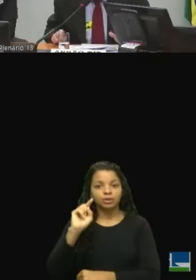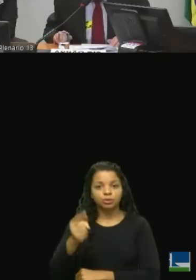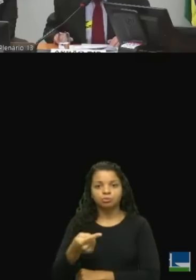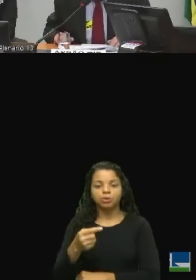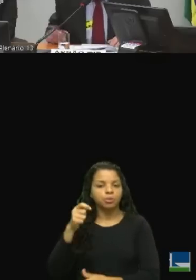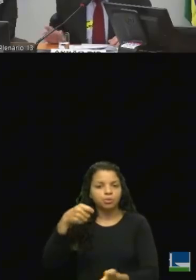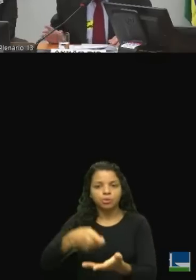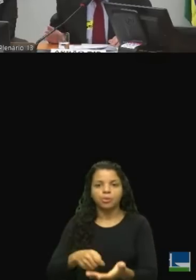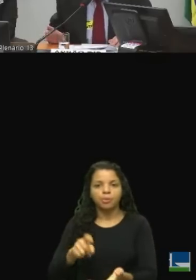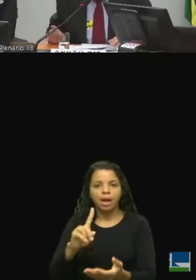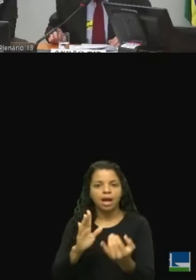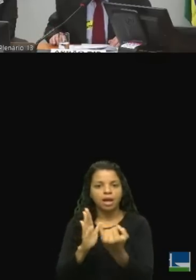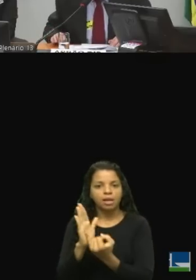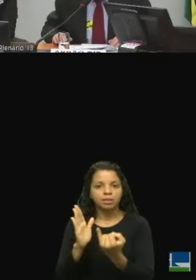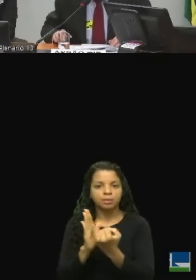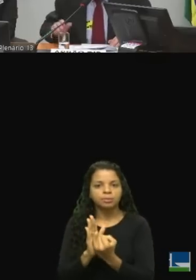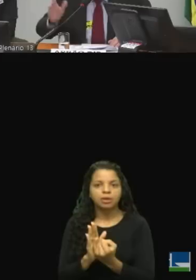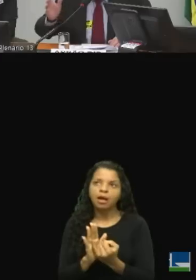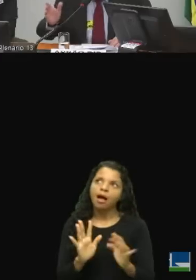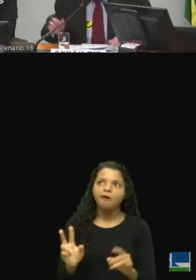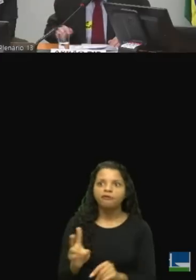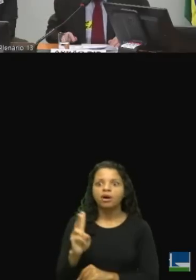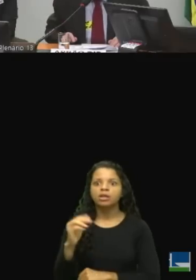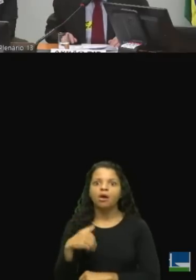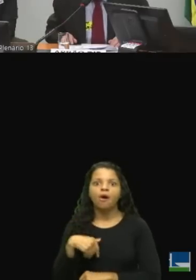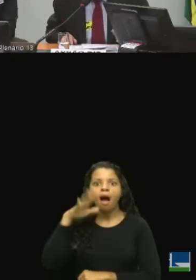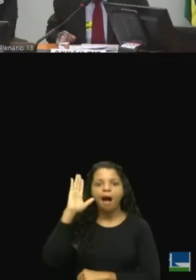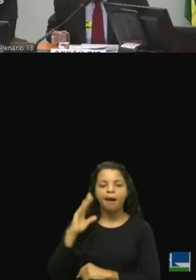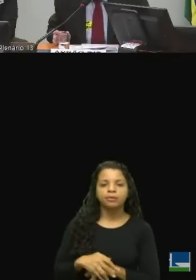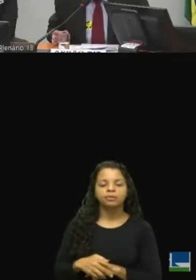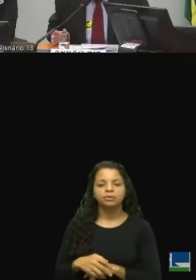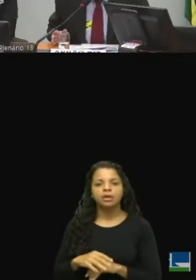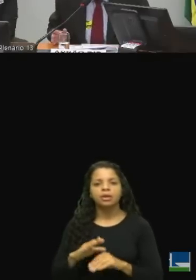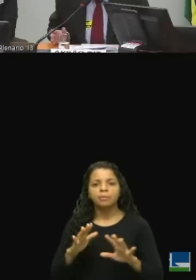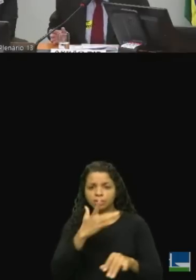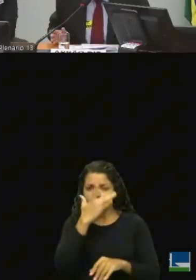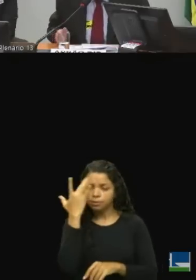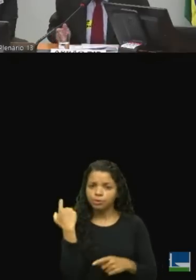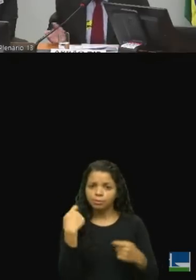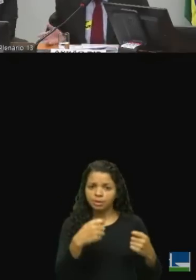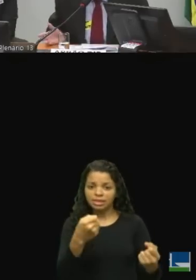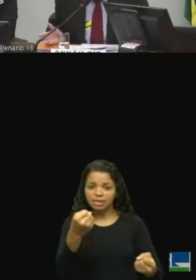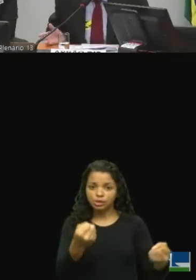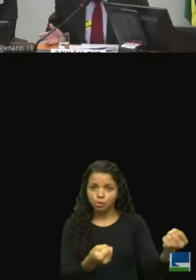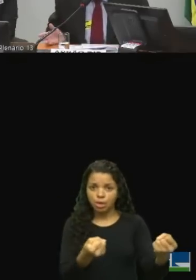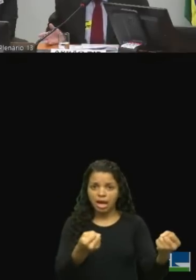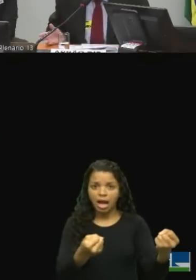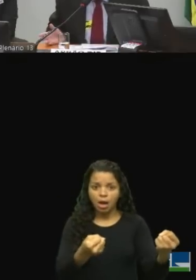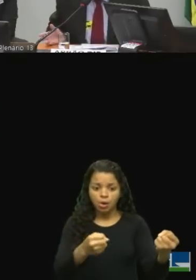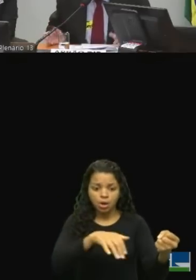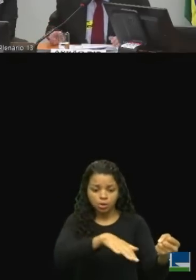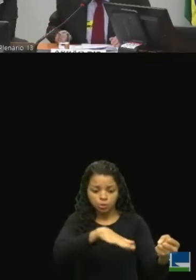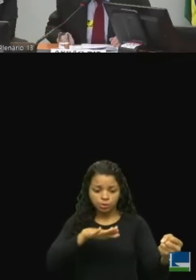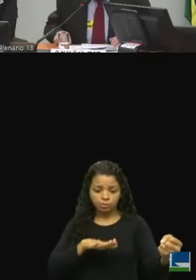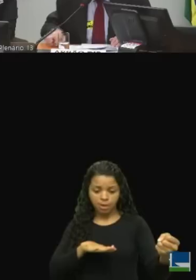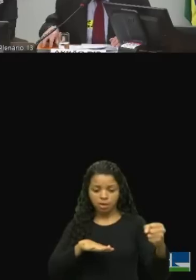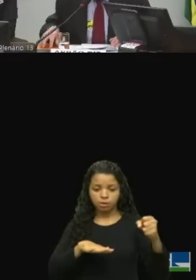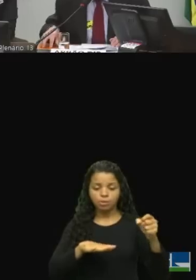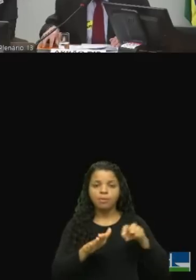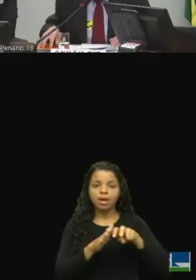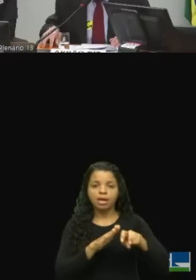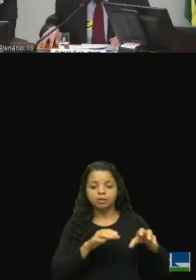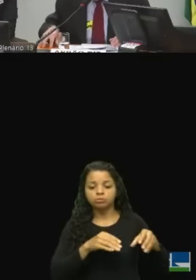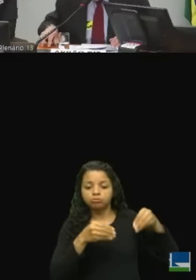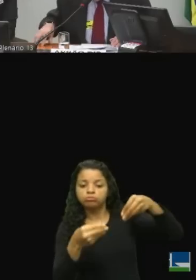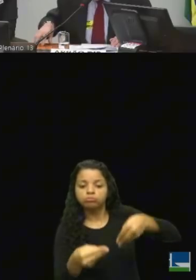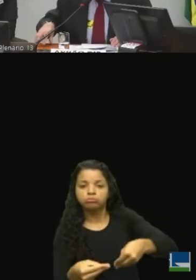alto. Quem precisa de um carro com espaço no porta-malas para uma cadeira motorizada vai comprar o quê no mercado? Então a isenção até